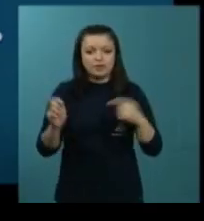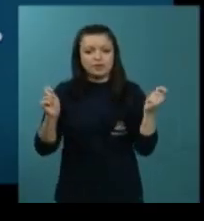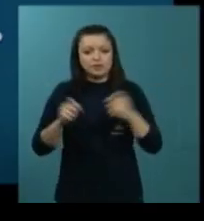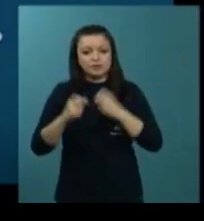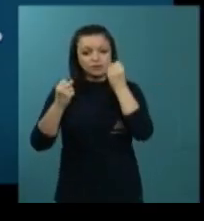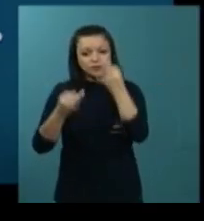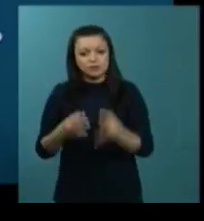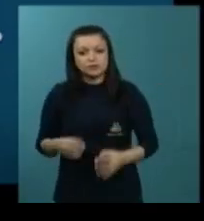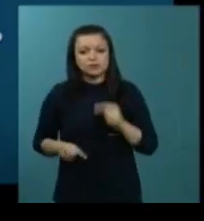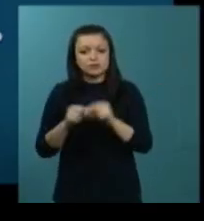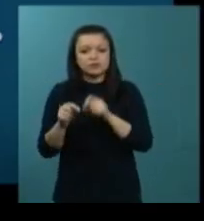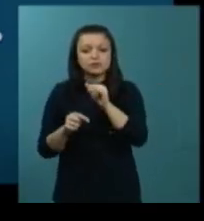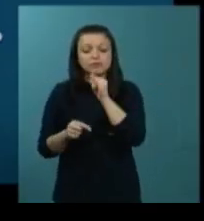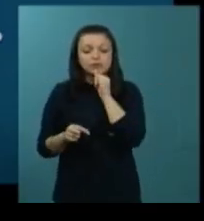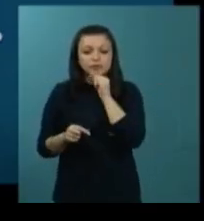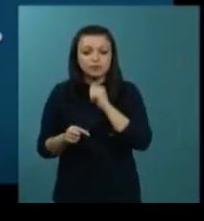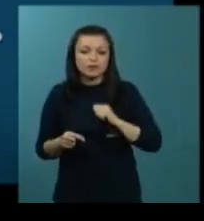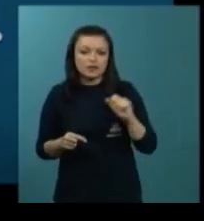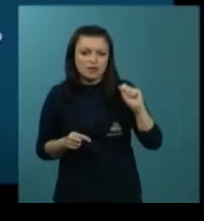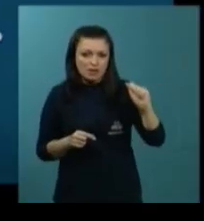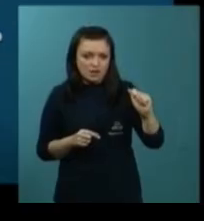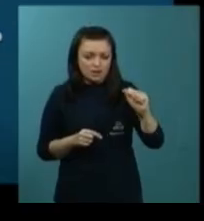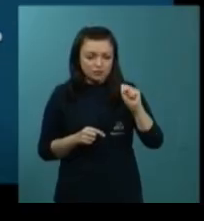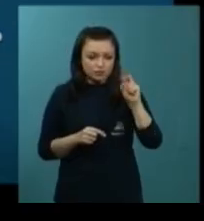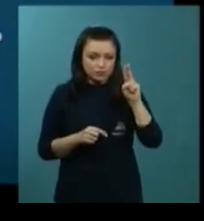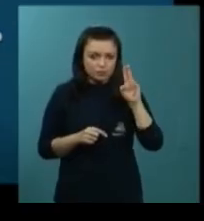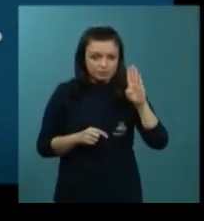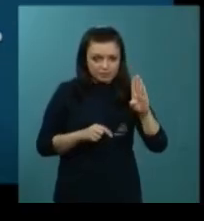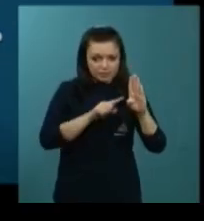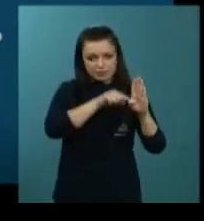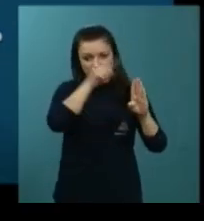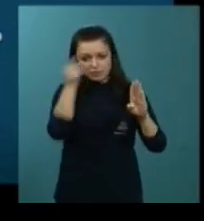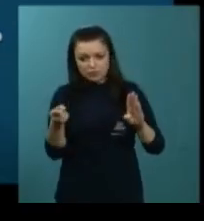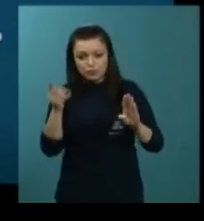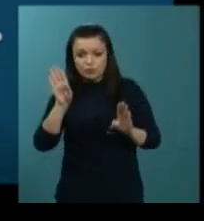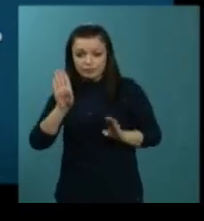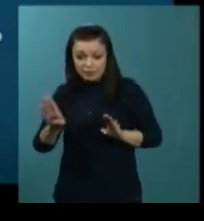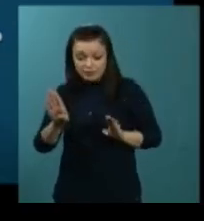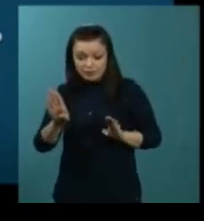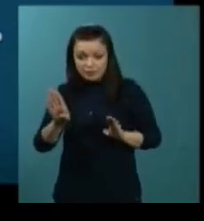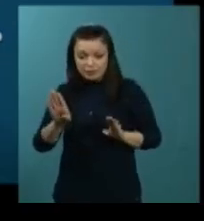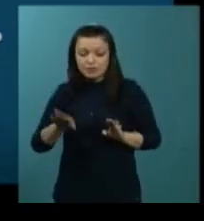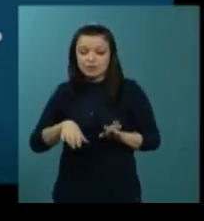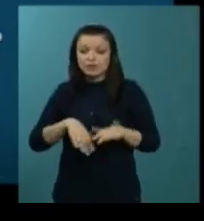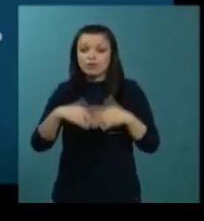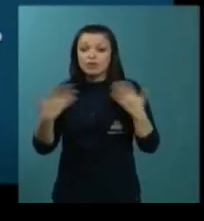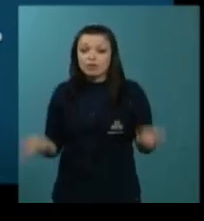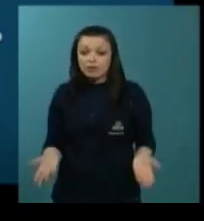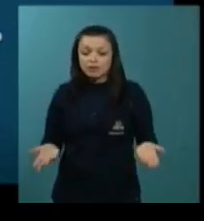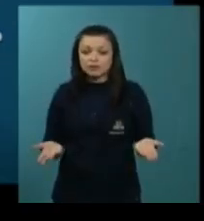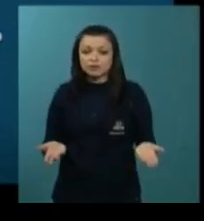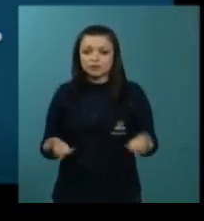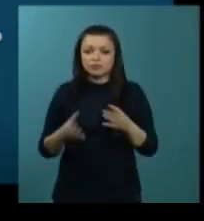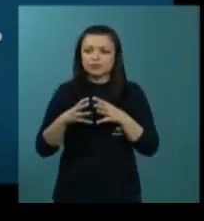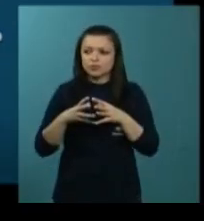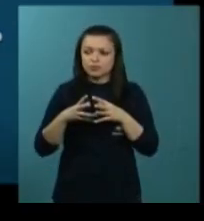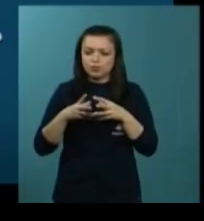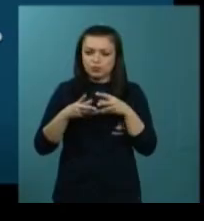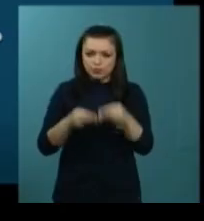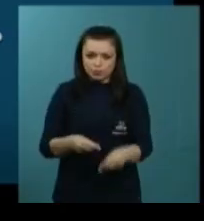A é subconjunto do conjunto B, quando